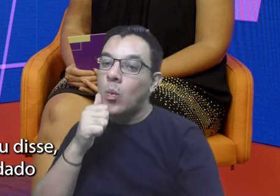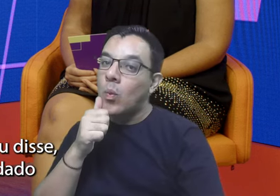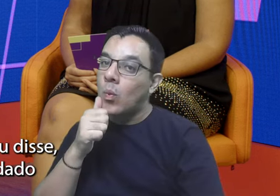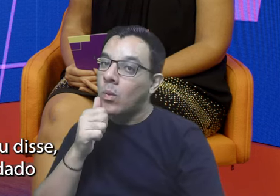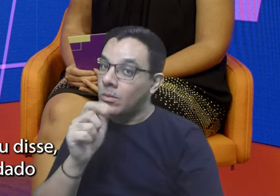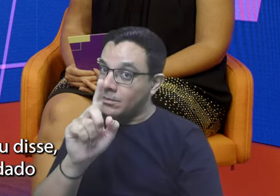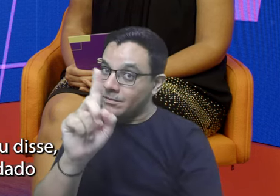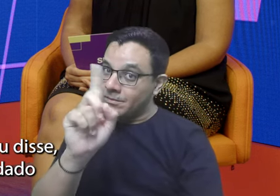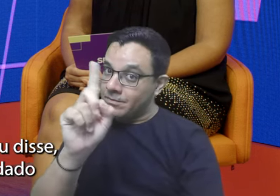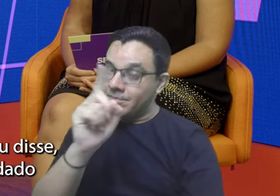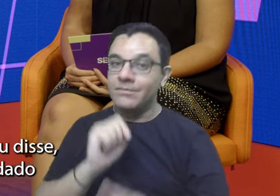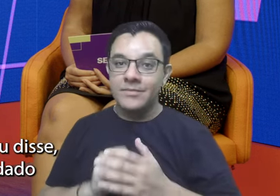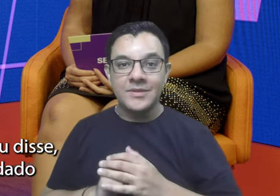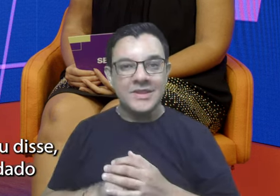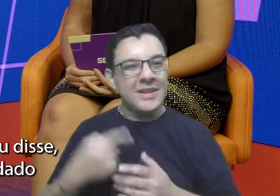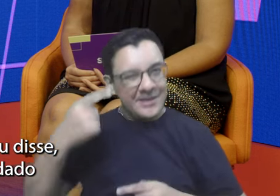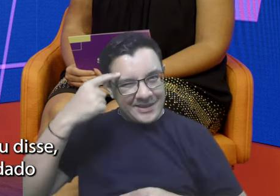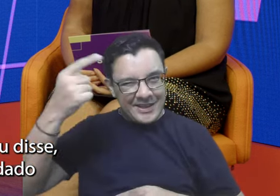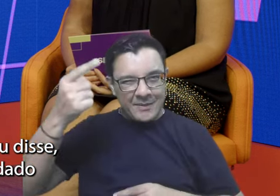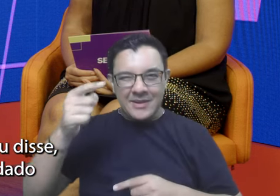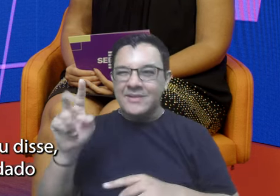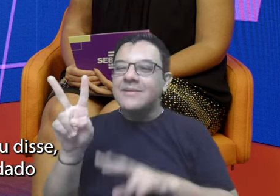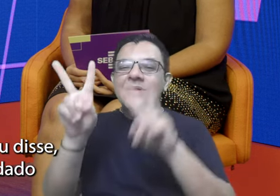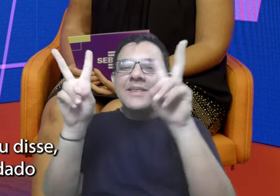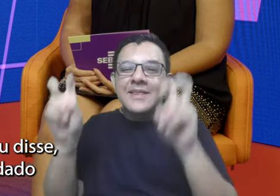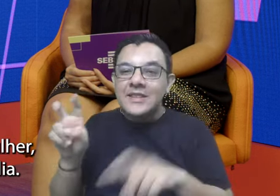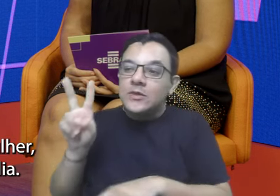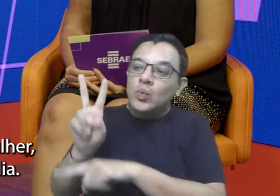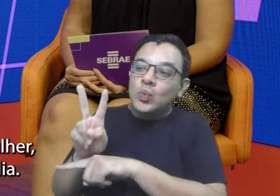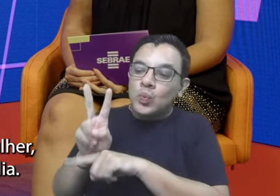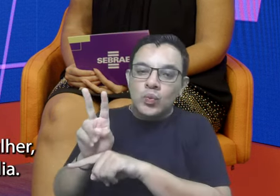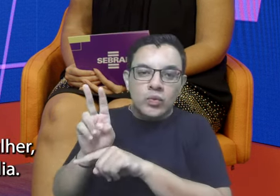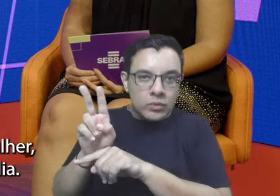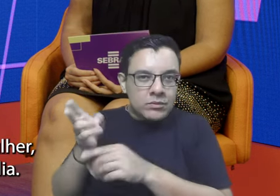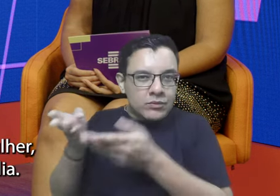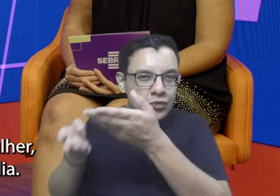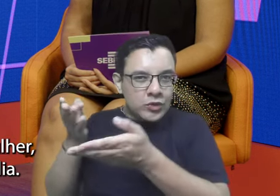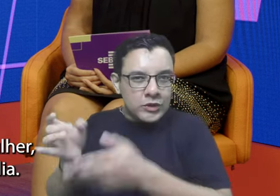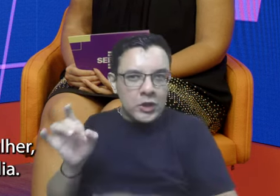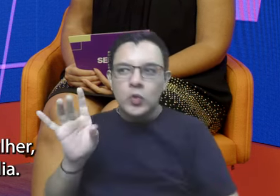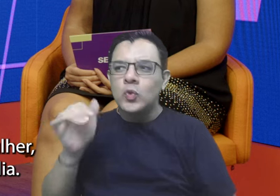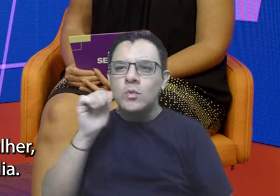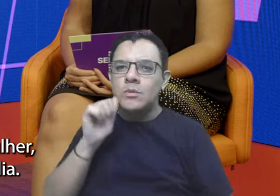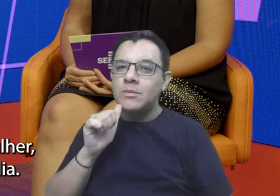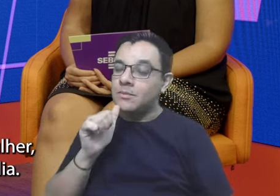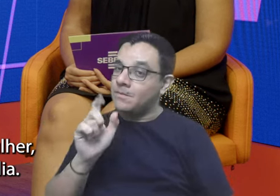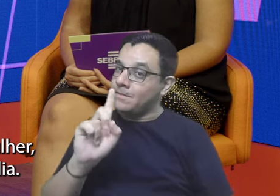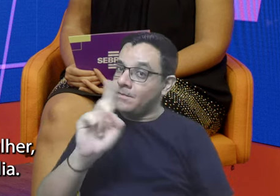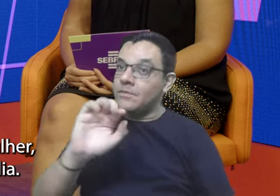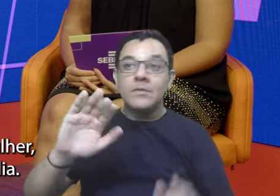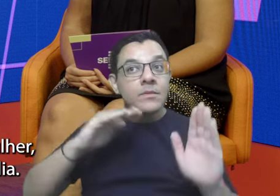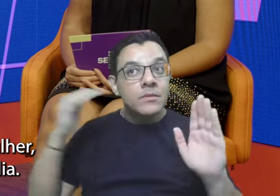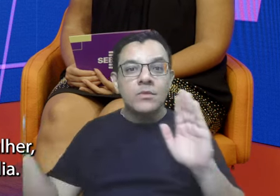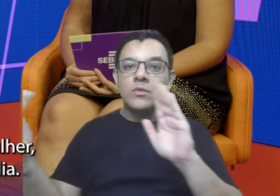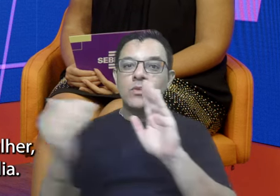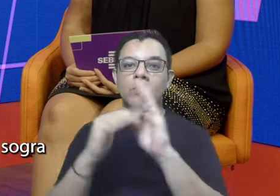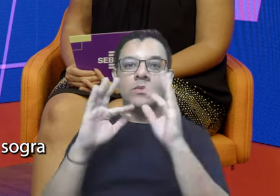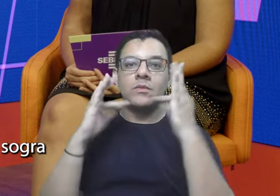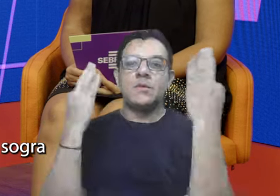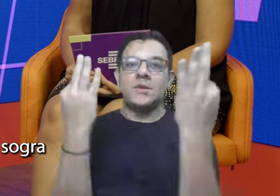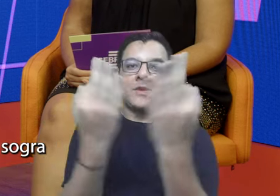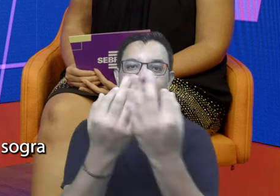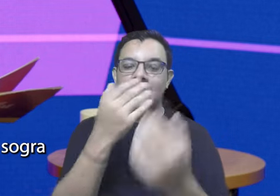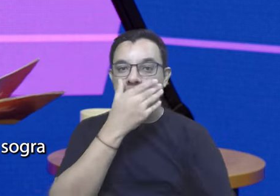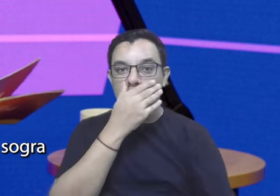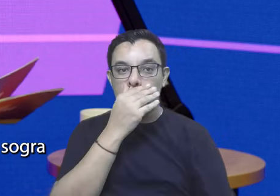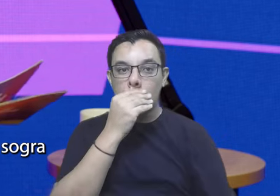passo importante é como eu disse ressignificar o cuidado o cuidado ele não tem que ser só da mulher mas de todos daquela família